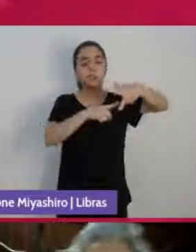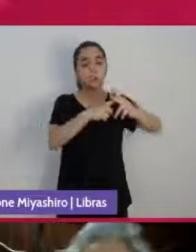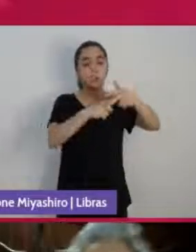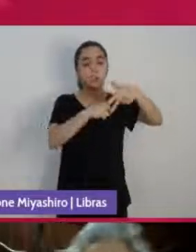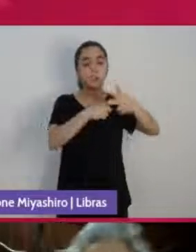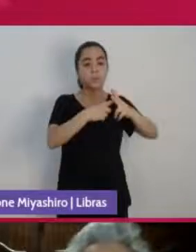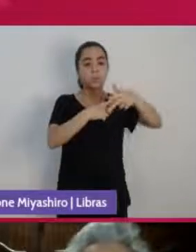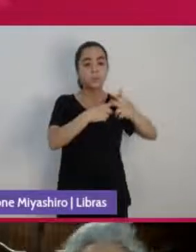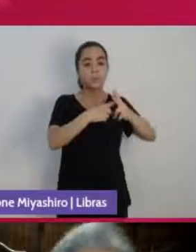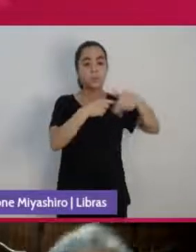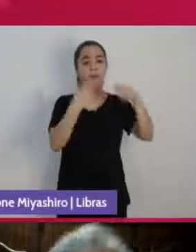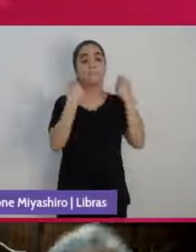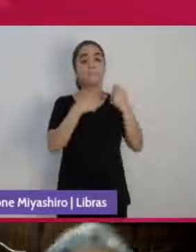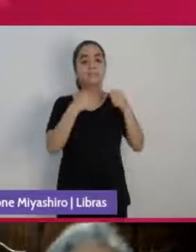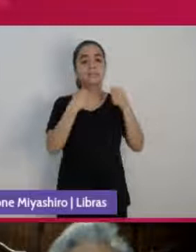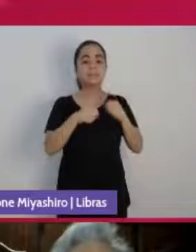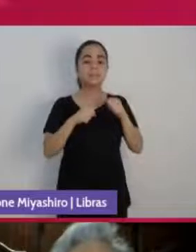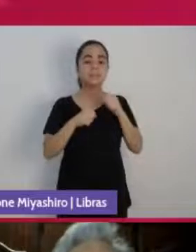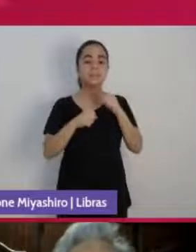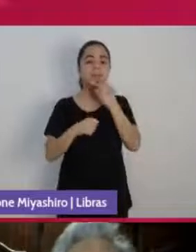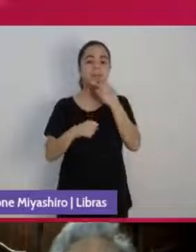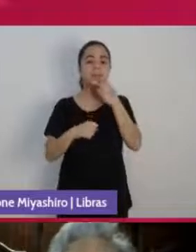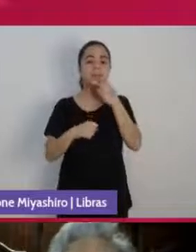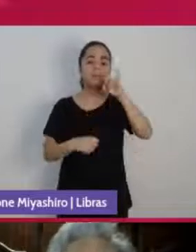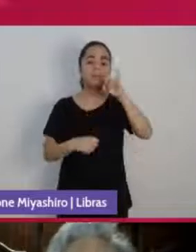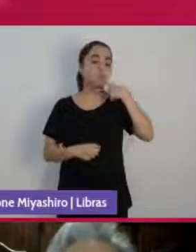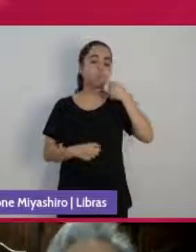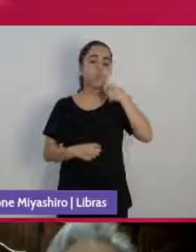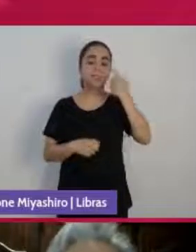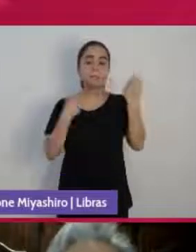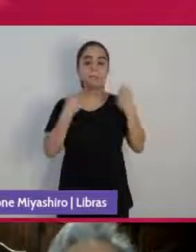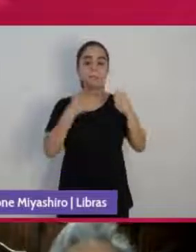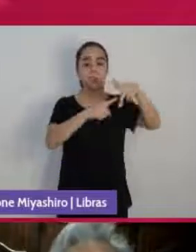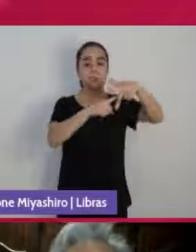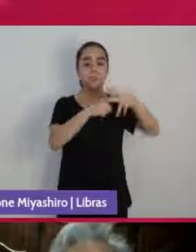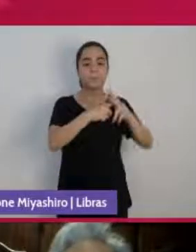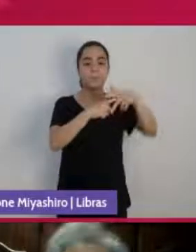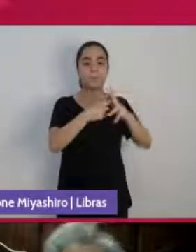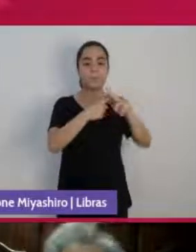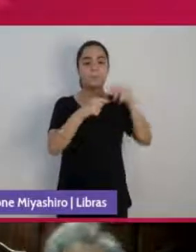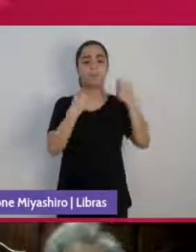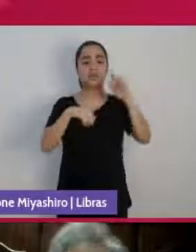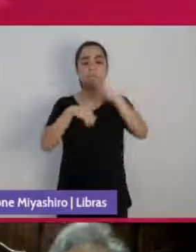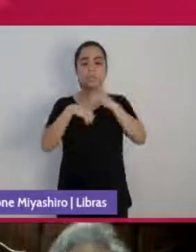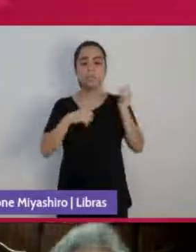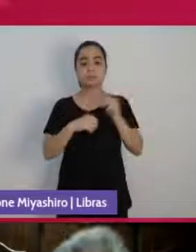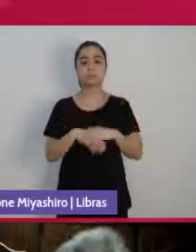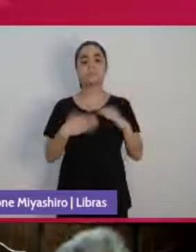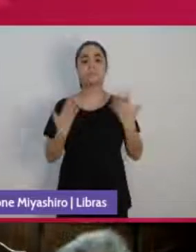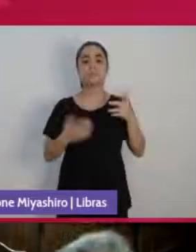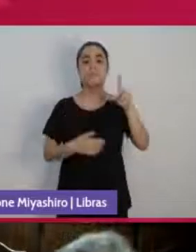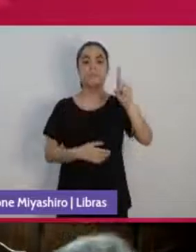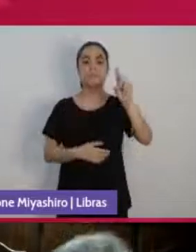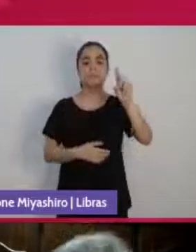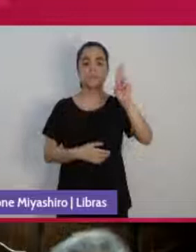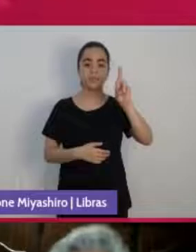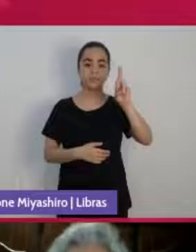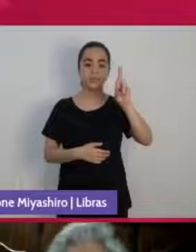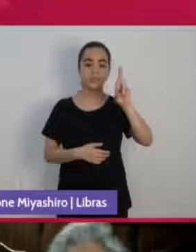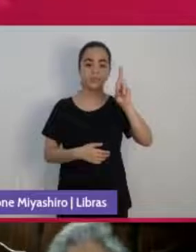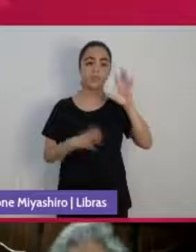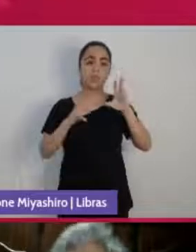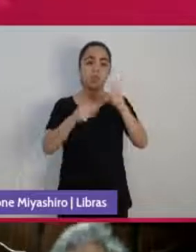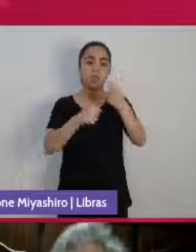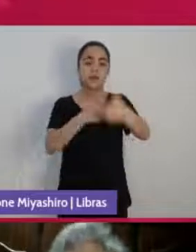não funcionar o EEC, tem que chamar. E no DR, como eu falei, toda aquela